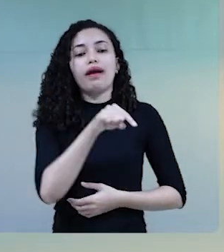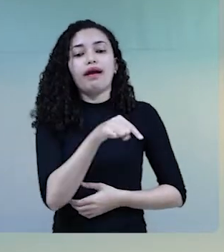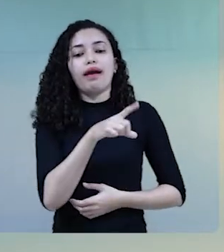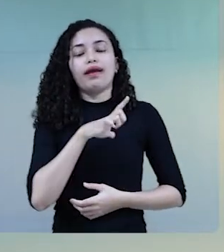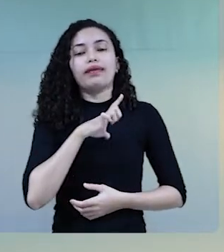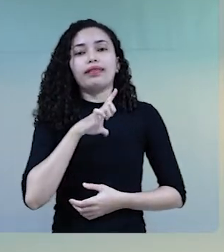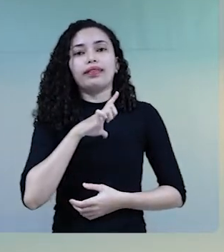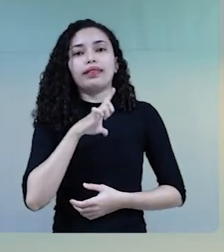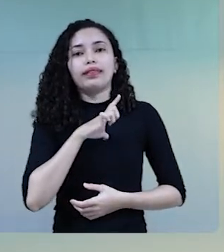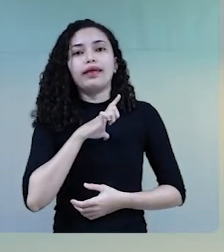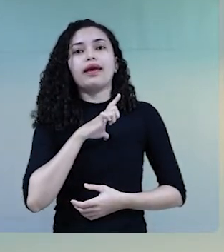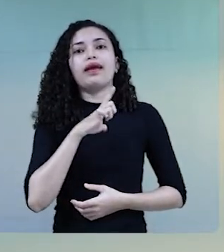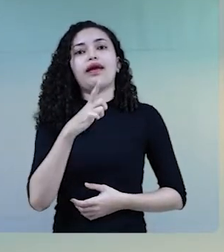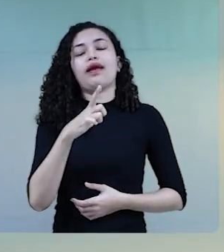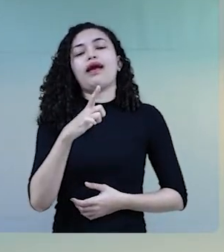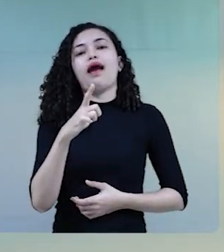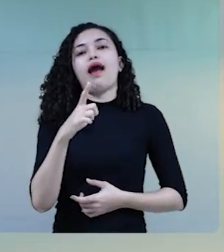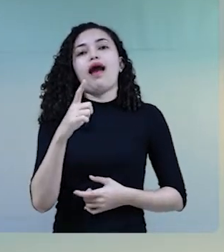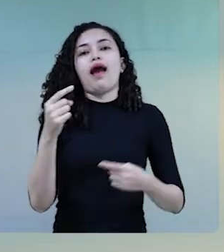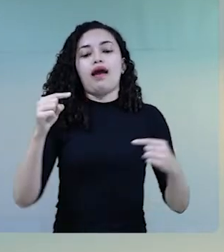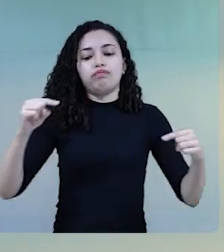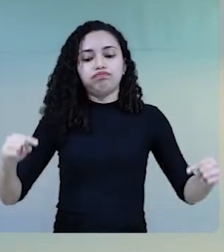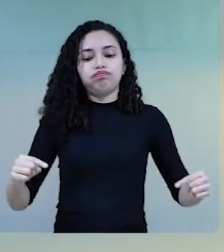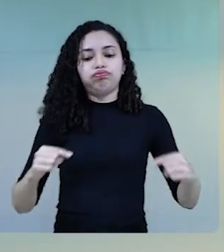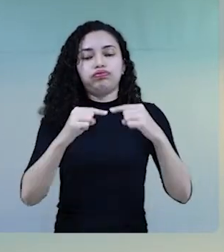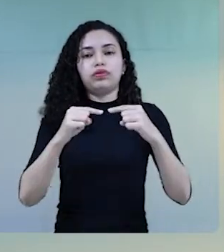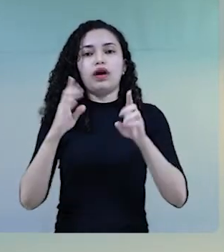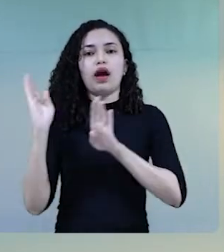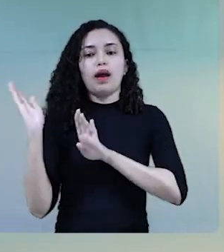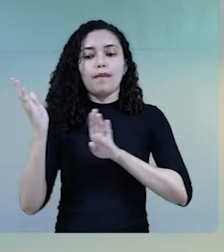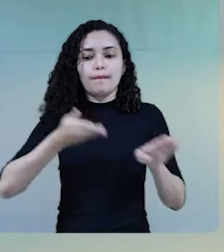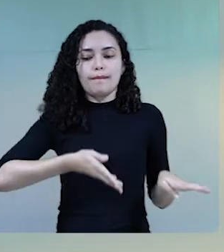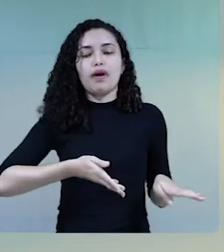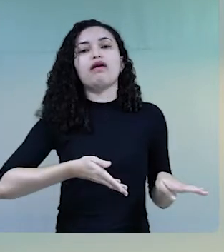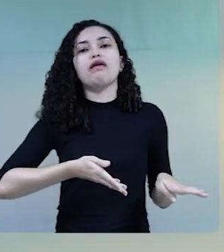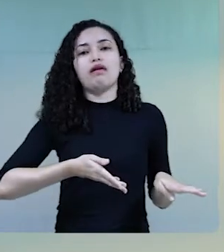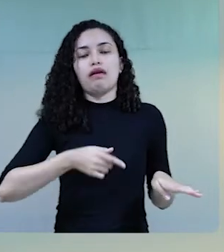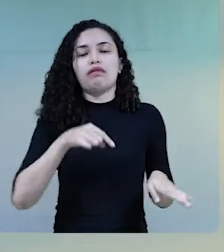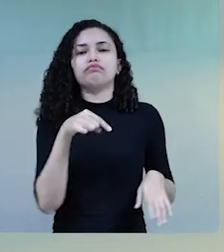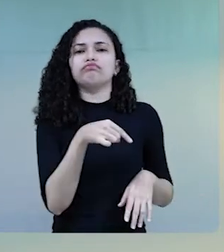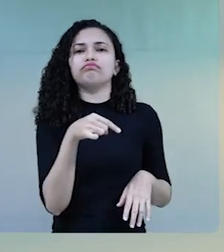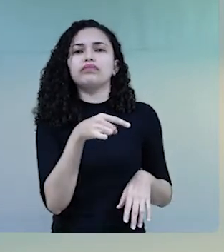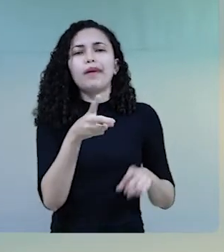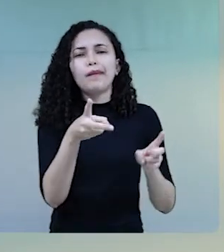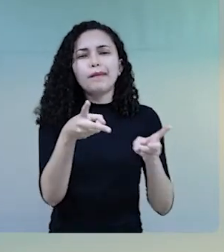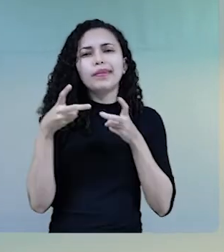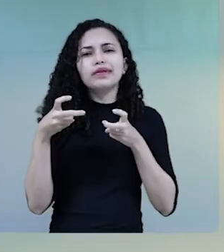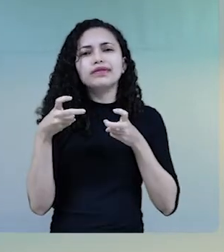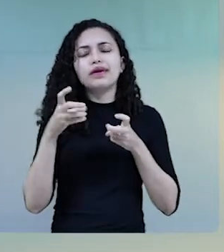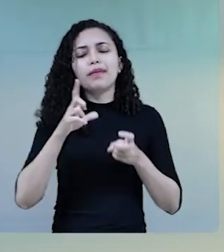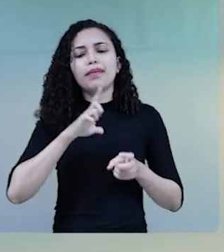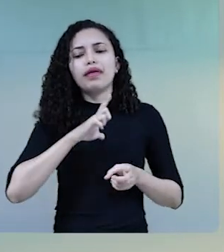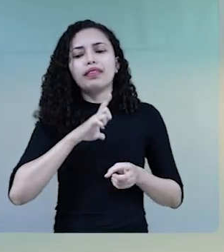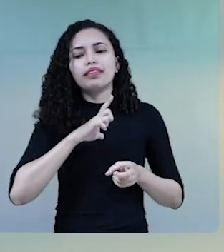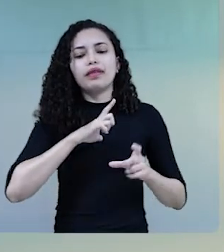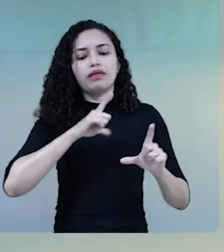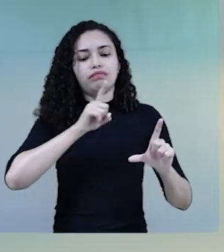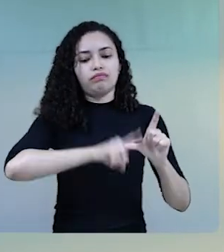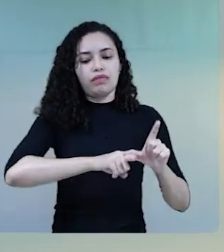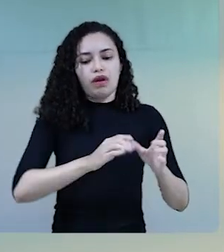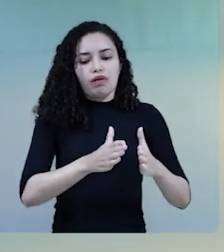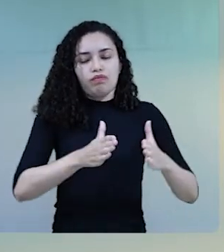associação em paralelo. Na associação em paralelo, a gente percebe aqui ó, que nós temos um gerador, tá, que tem uma voltagem, uma